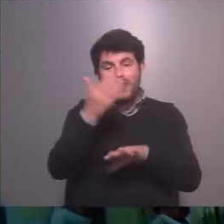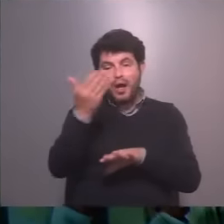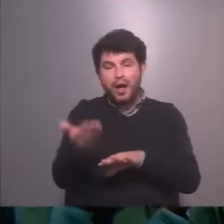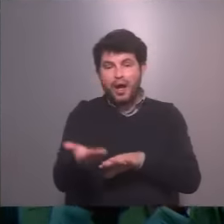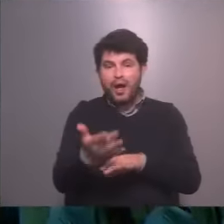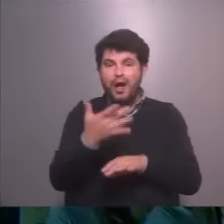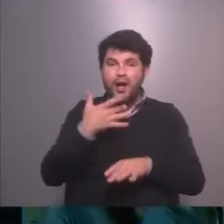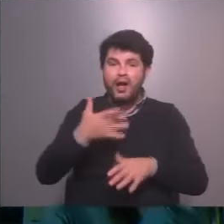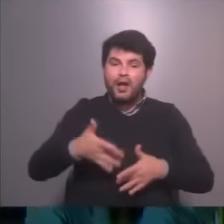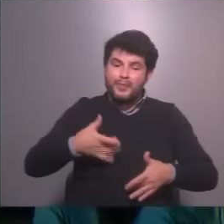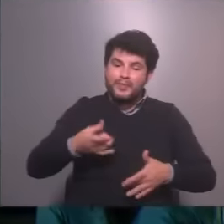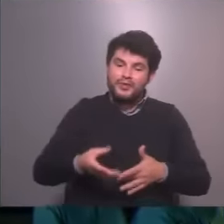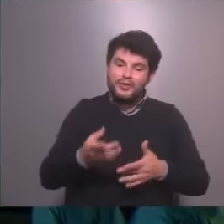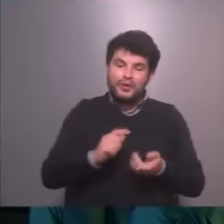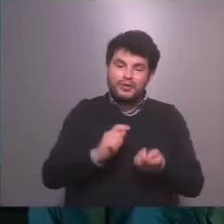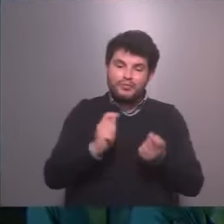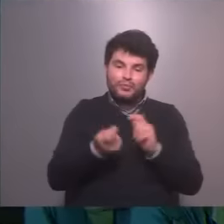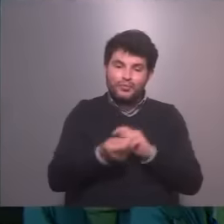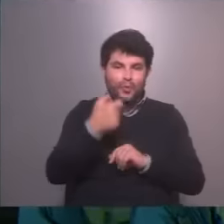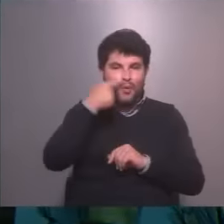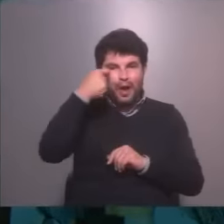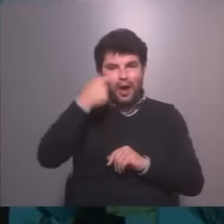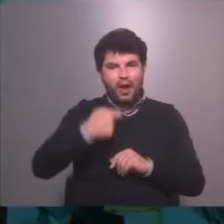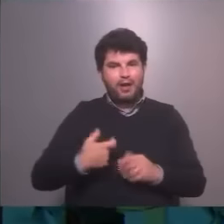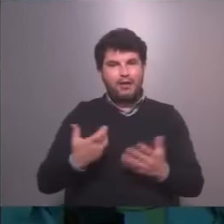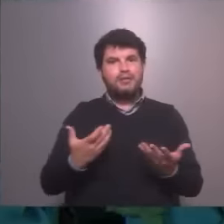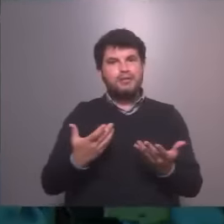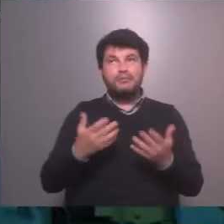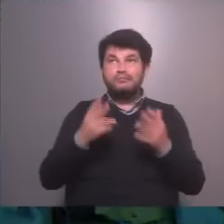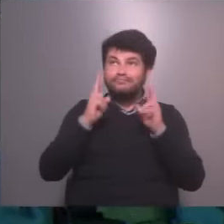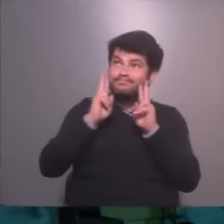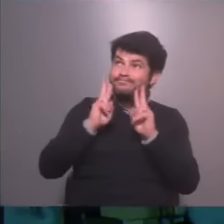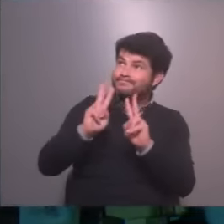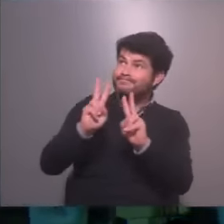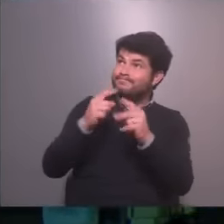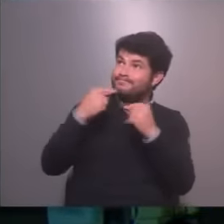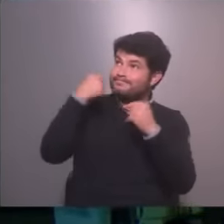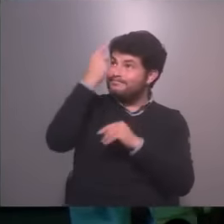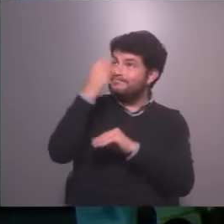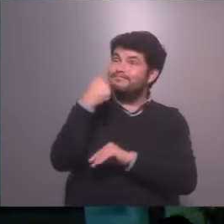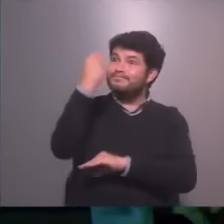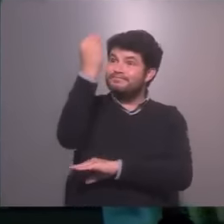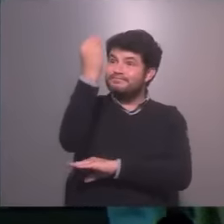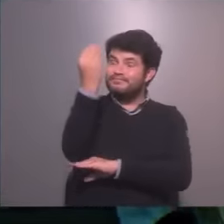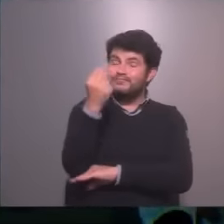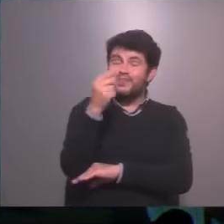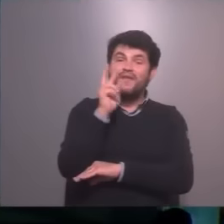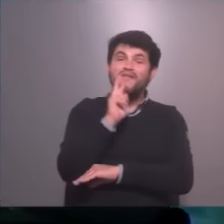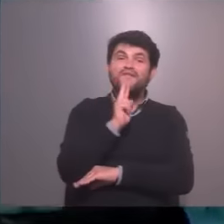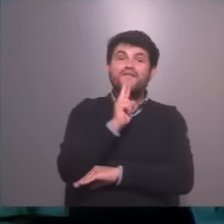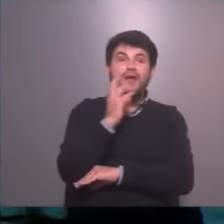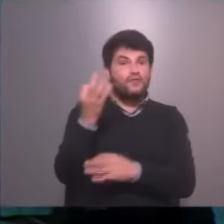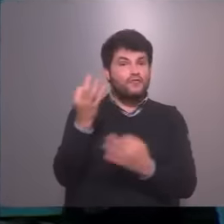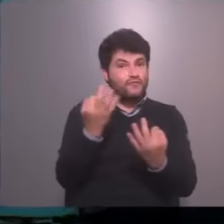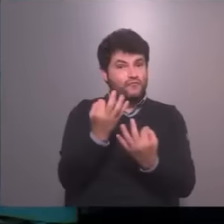Na vida de Maria, tudo foi plasmado pela presença da misericórdia feita carne.